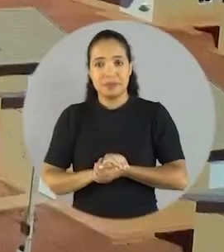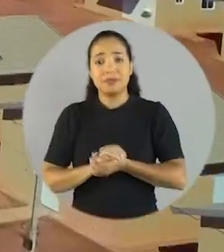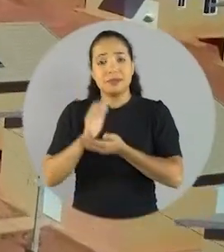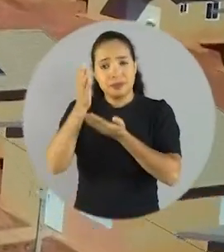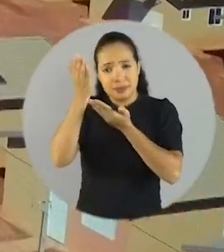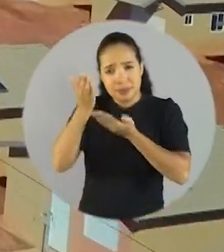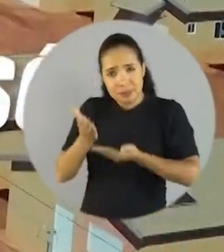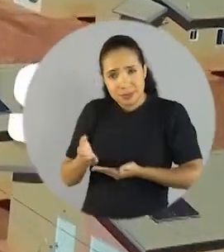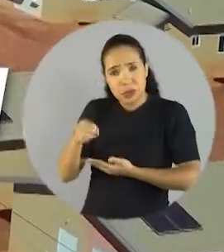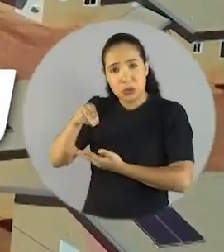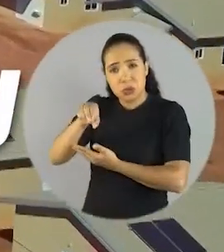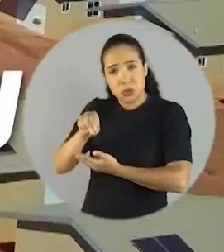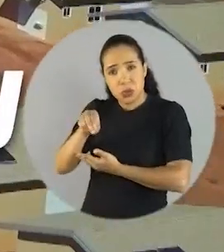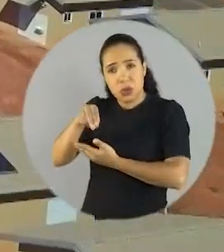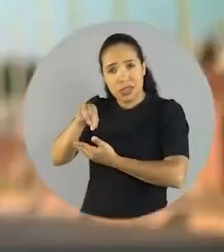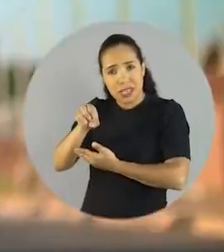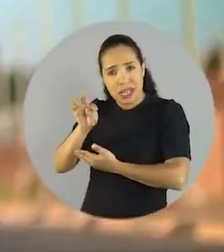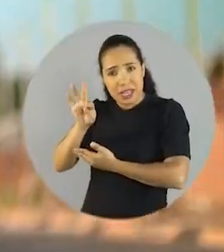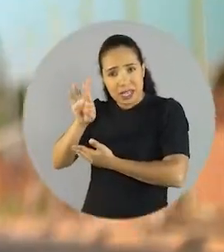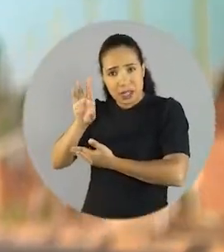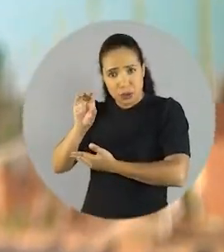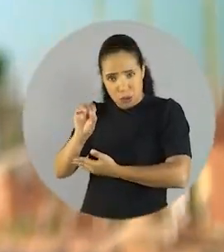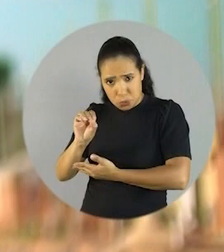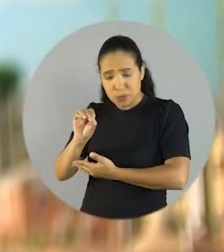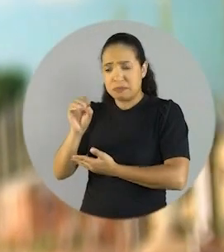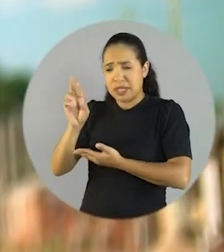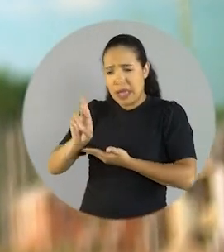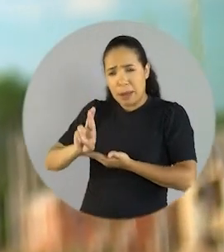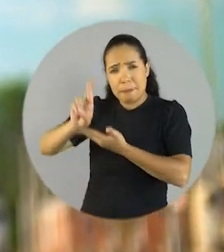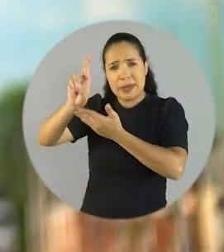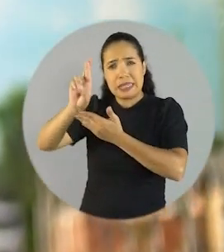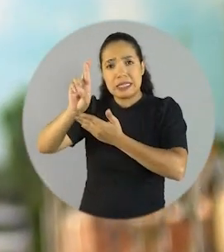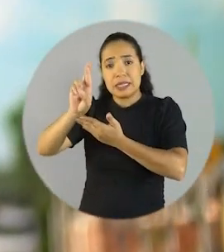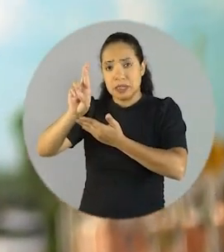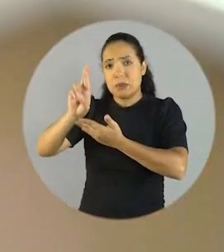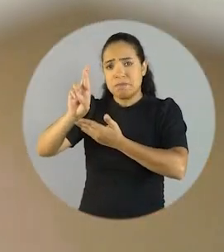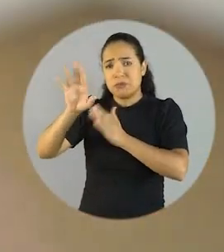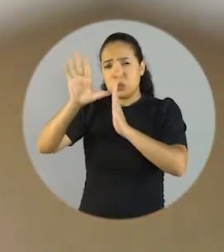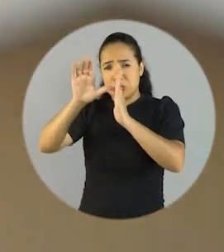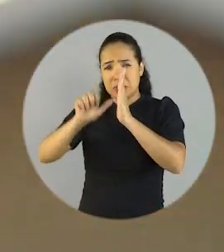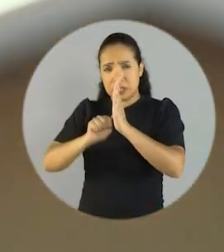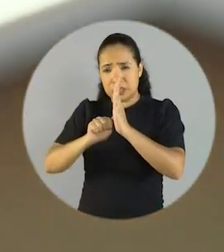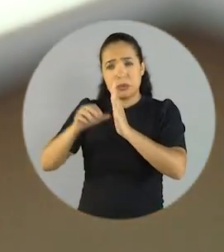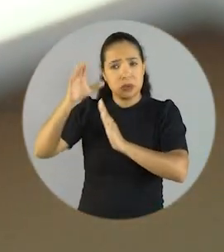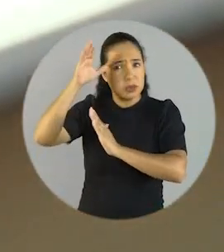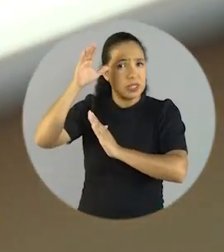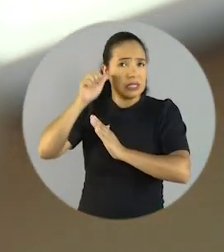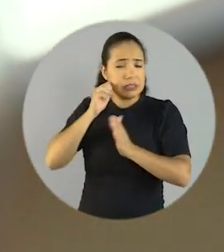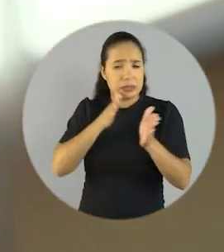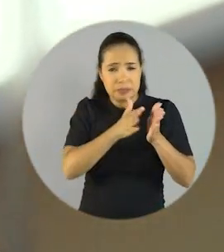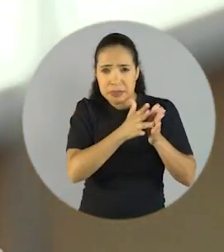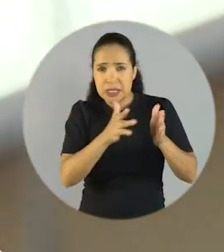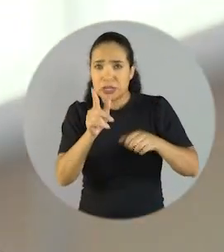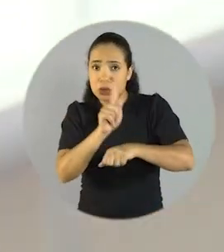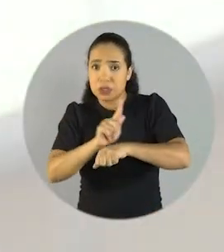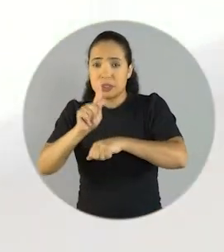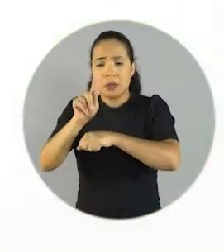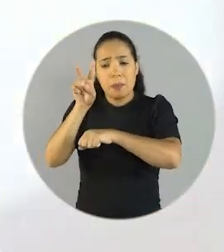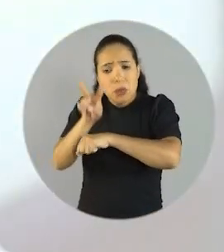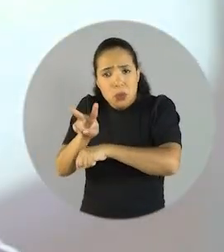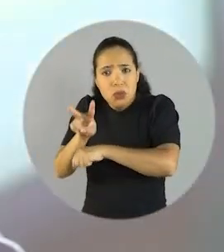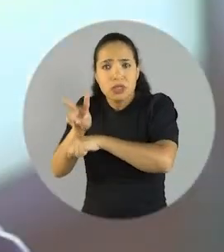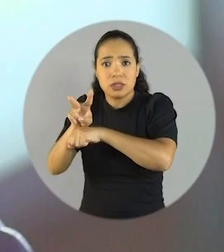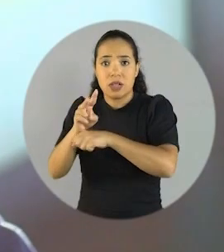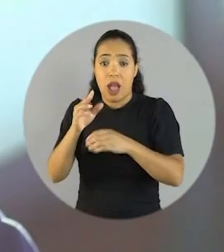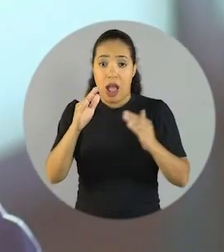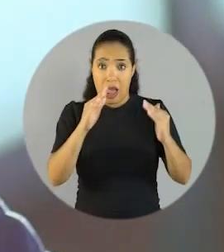O seu Nonato representa o maior símbolo da gestão da Cíntia. A proteção. Porque